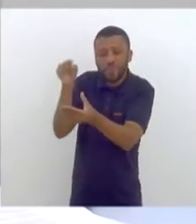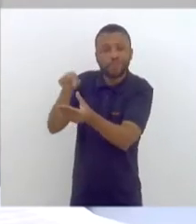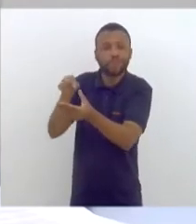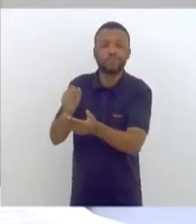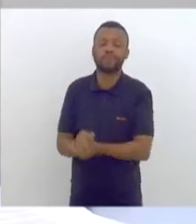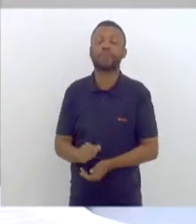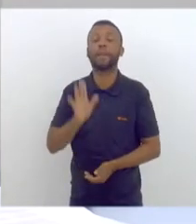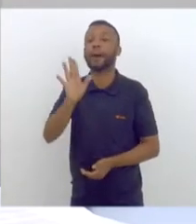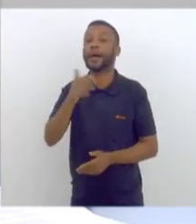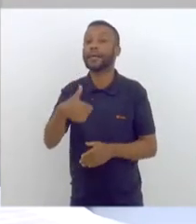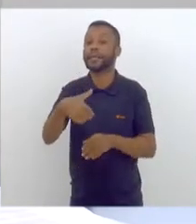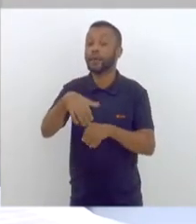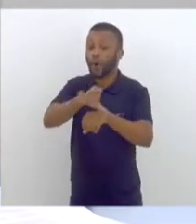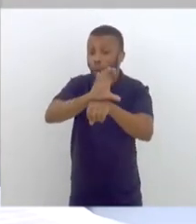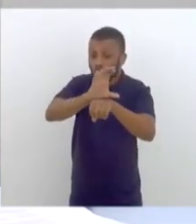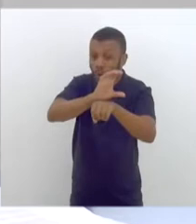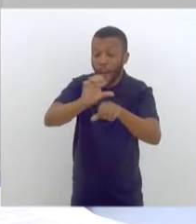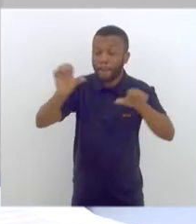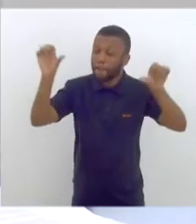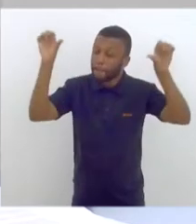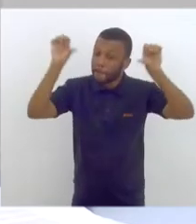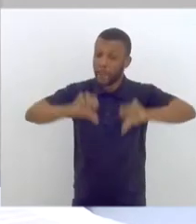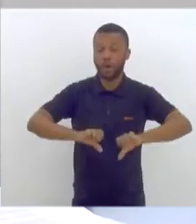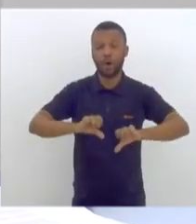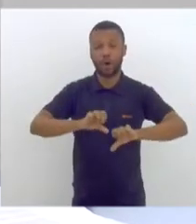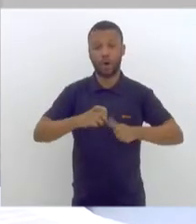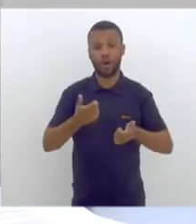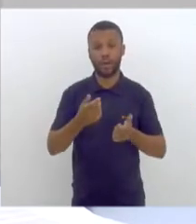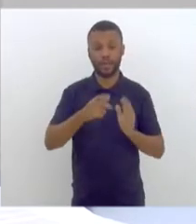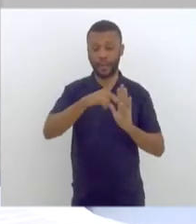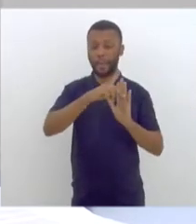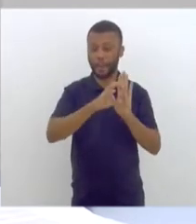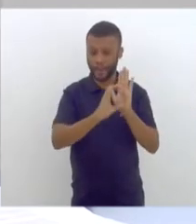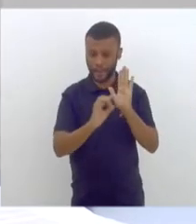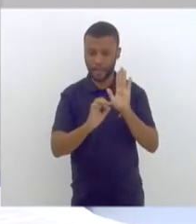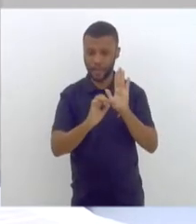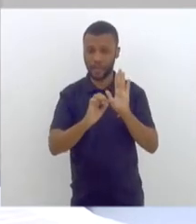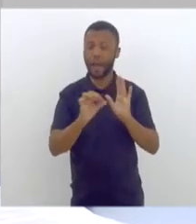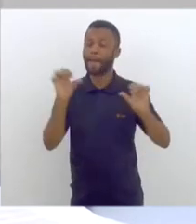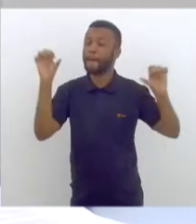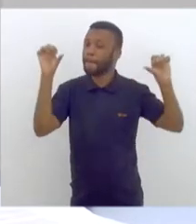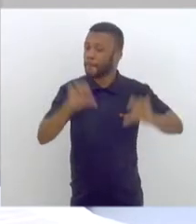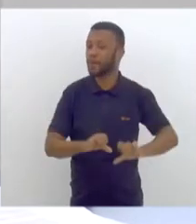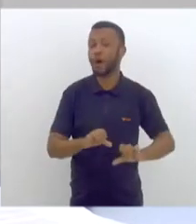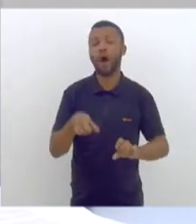a emenda constitucional é pior ainda pior ainda porque